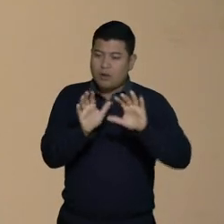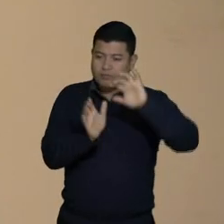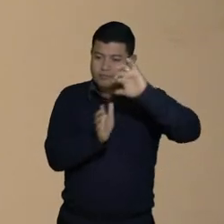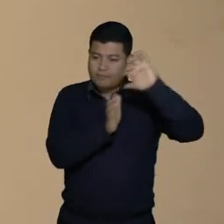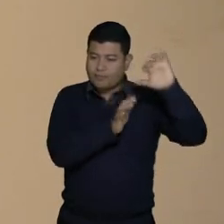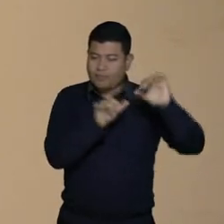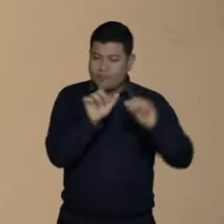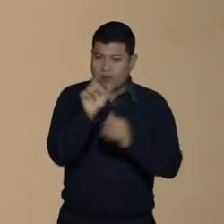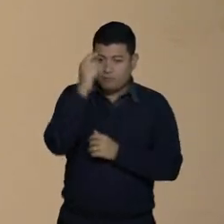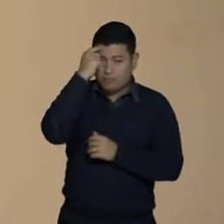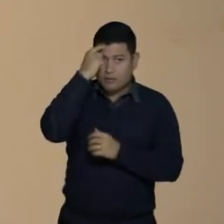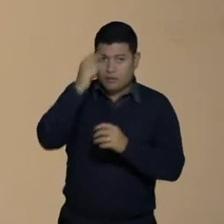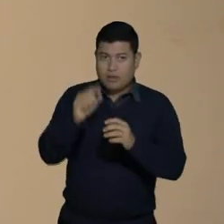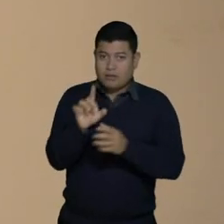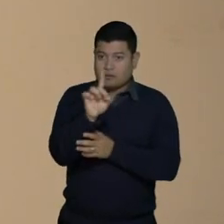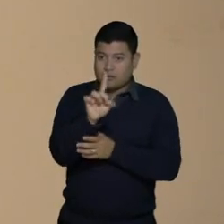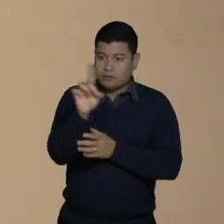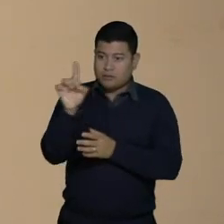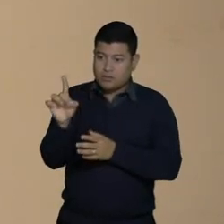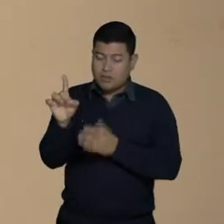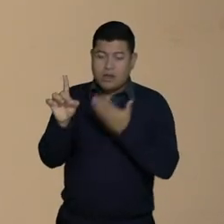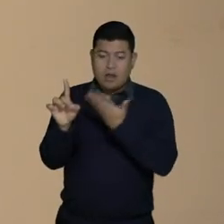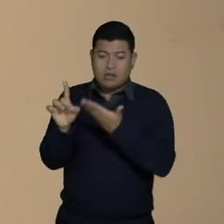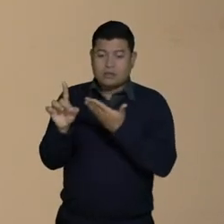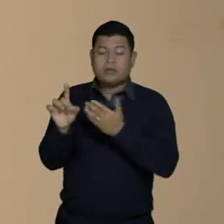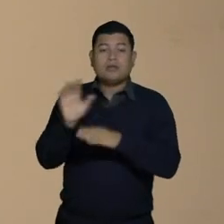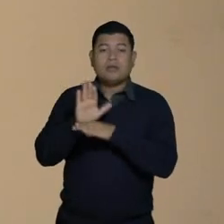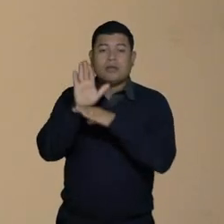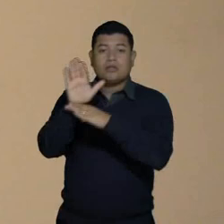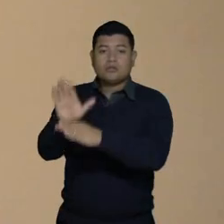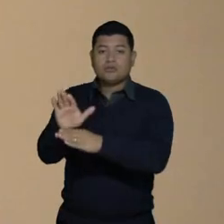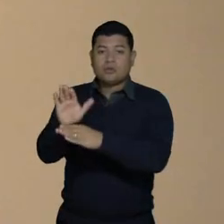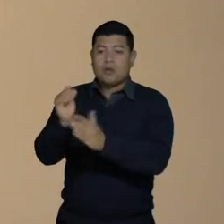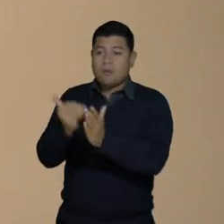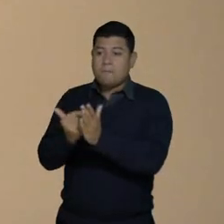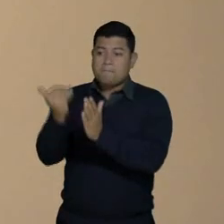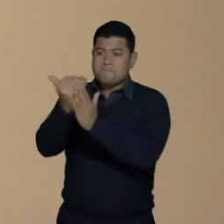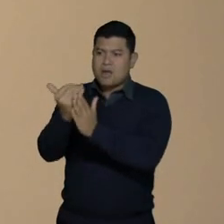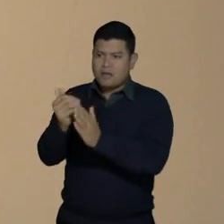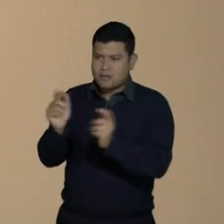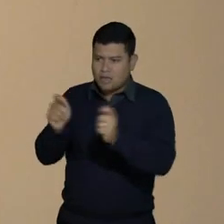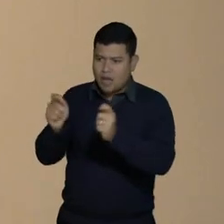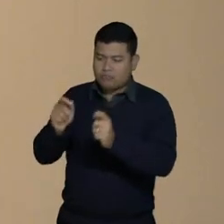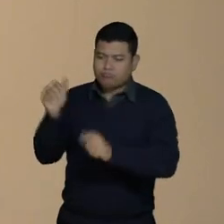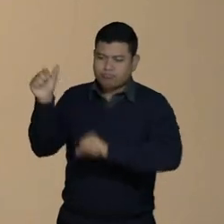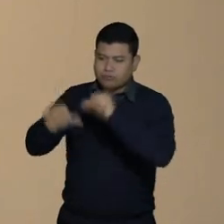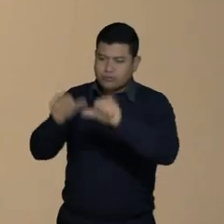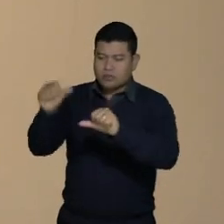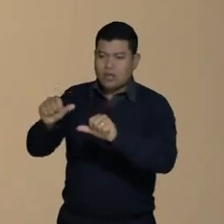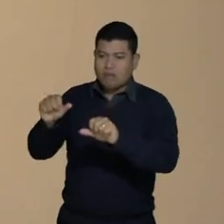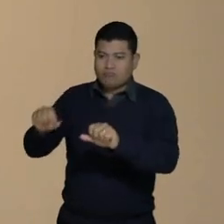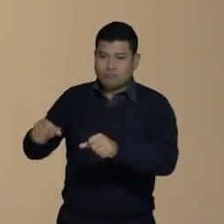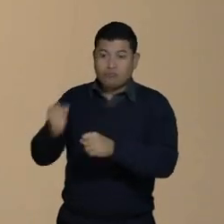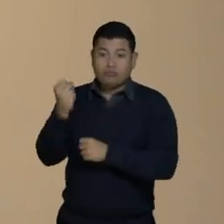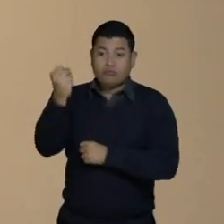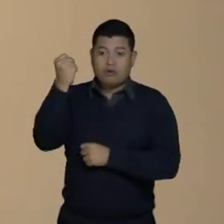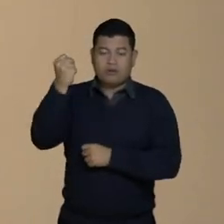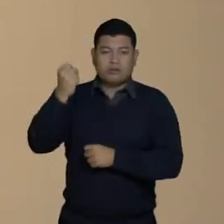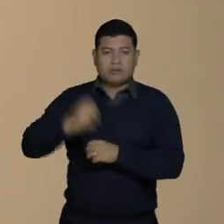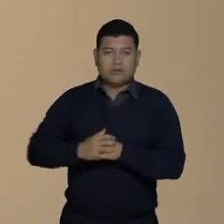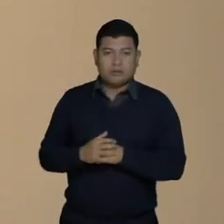transformar lá do Hemisfério direito mais e mais para que ou para que o